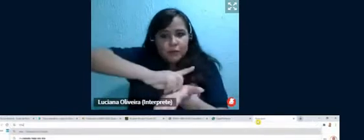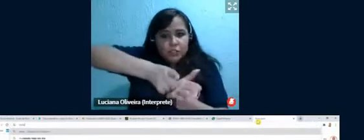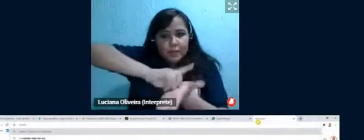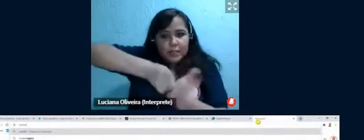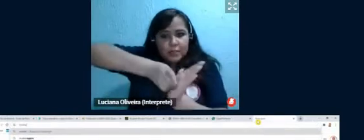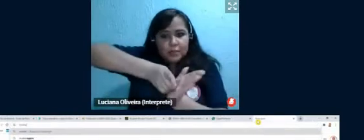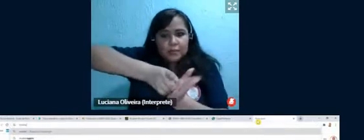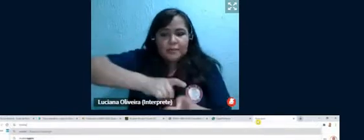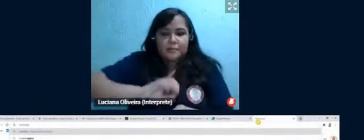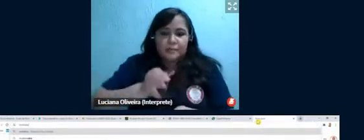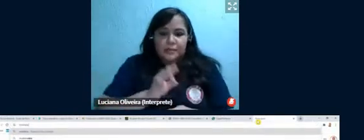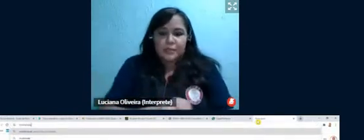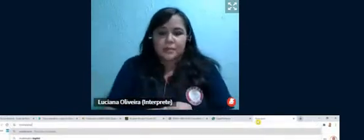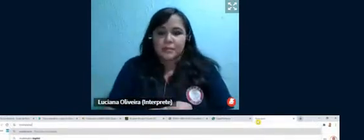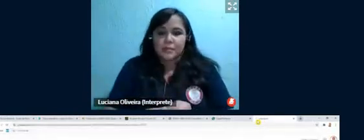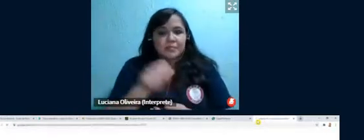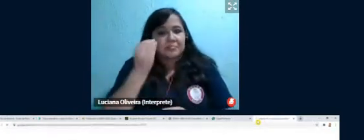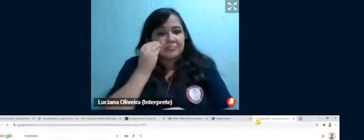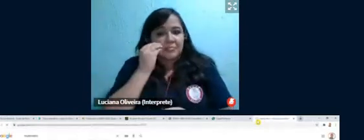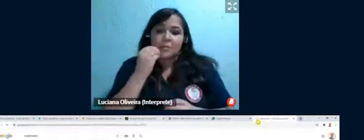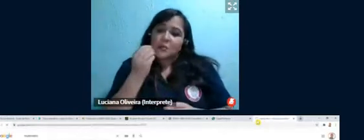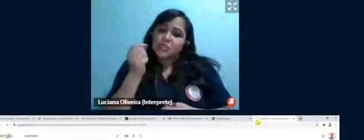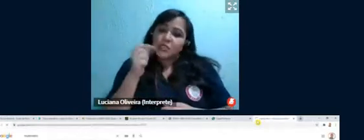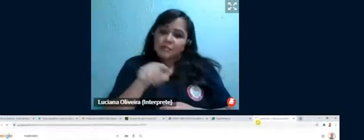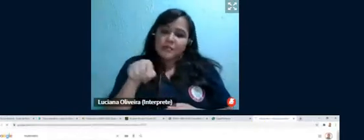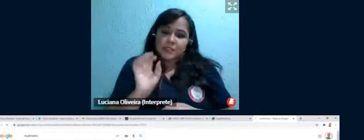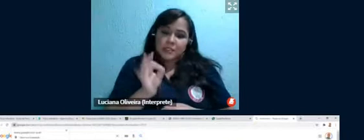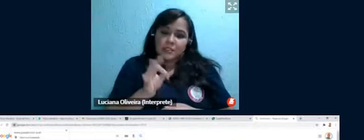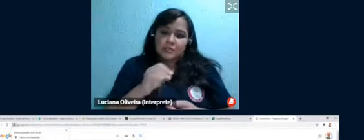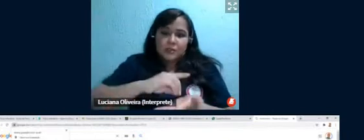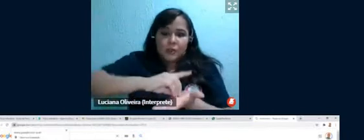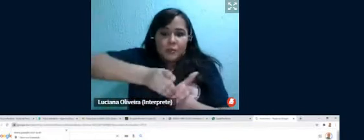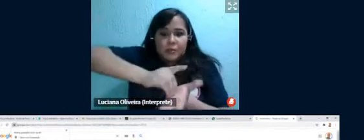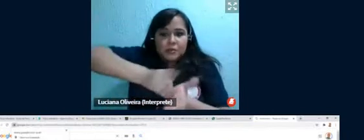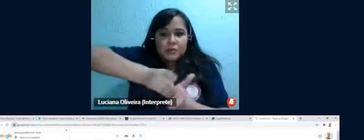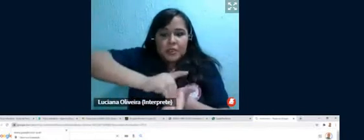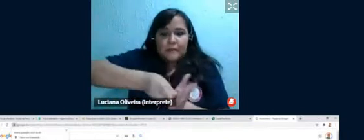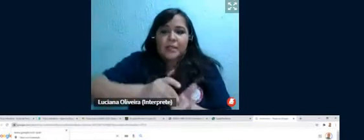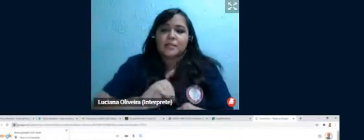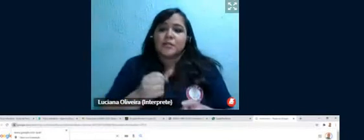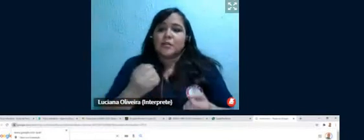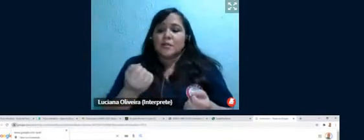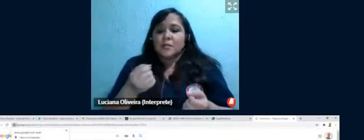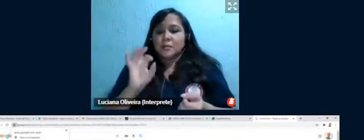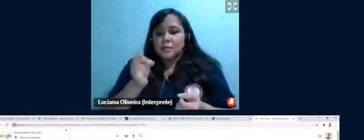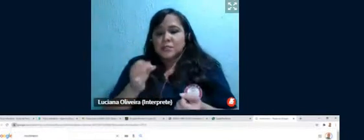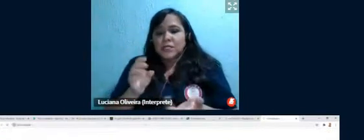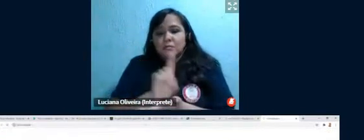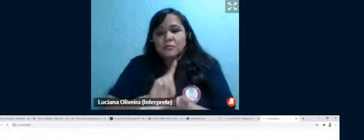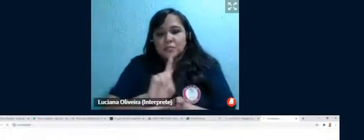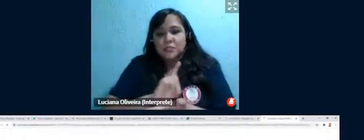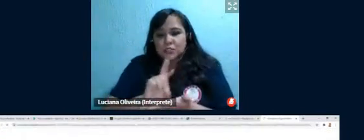como é que ele chega. Multímetro. Multímetro digital. Então, talvez vocês já